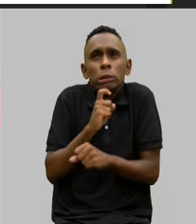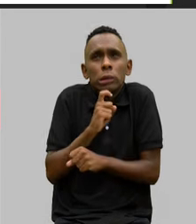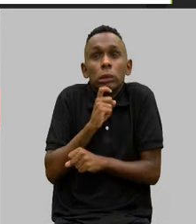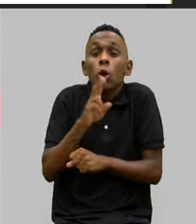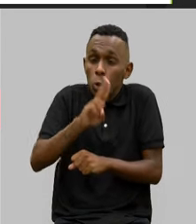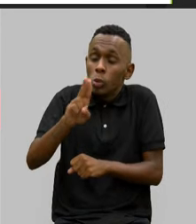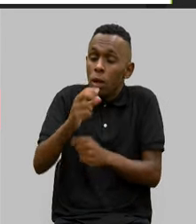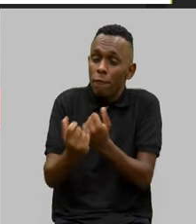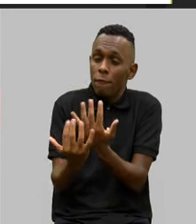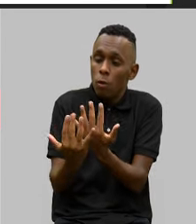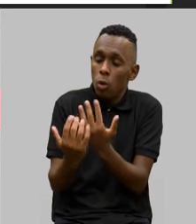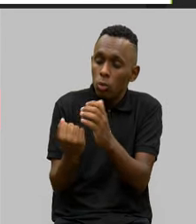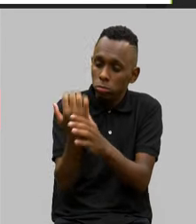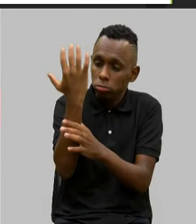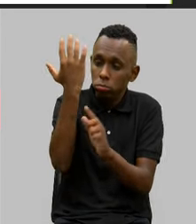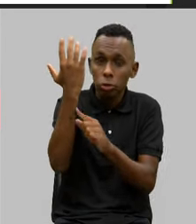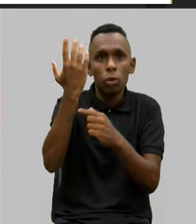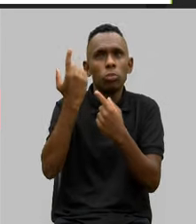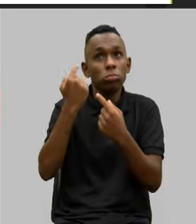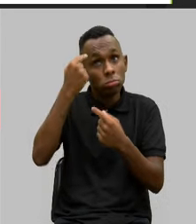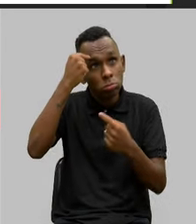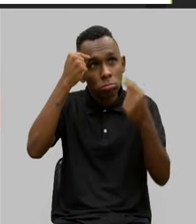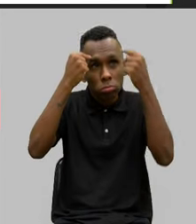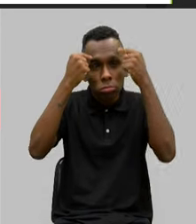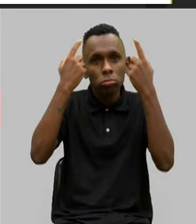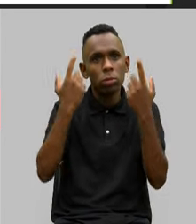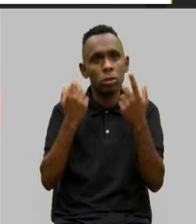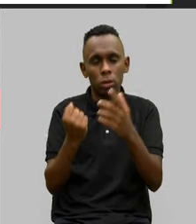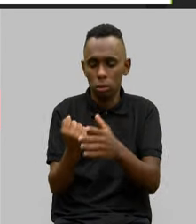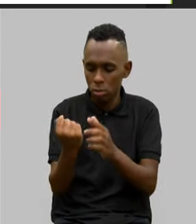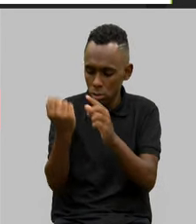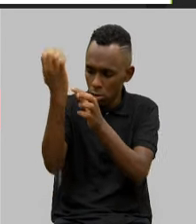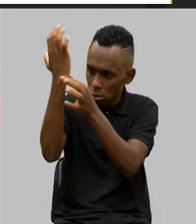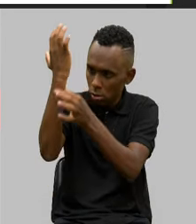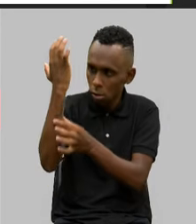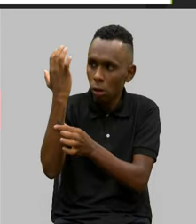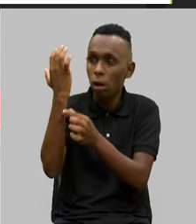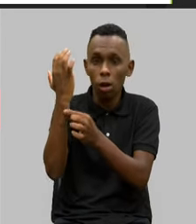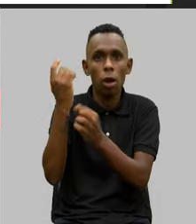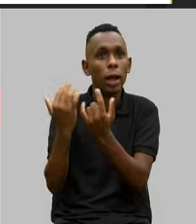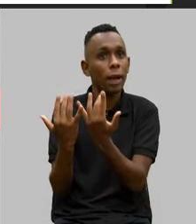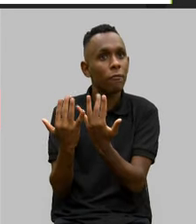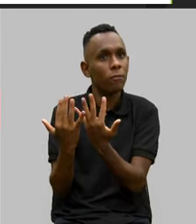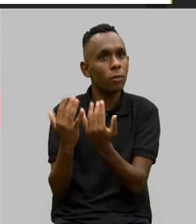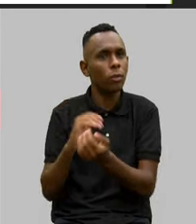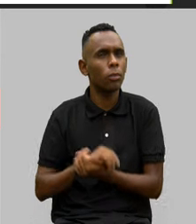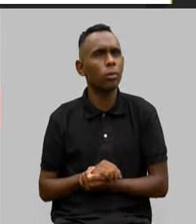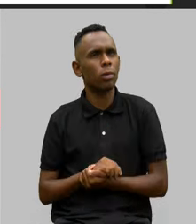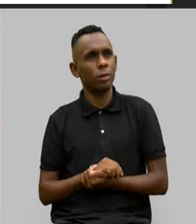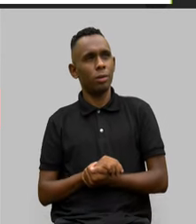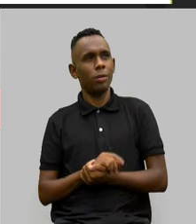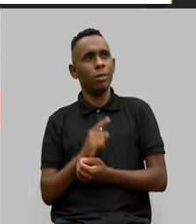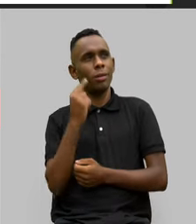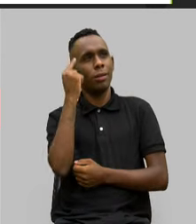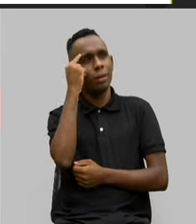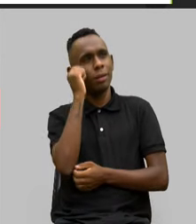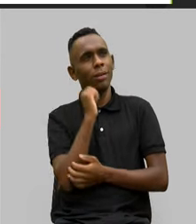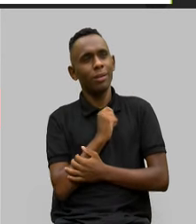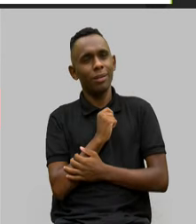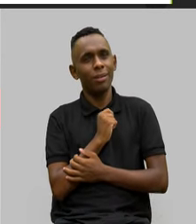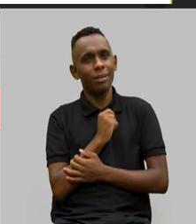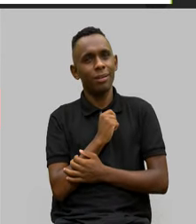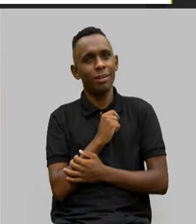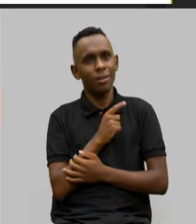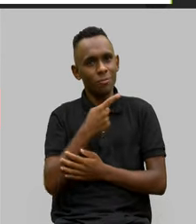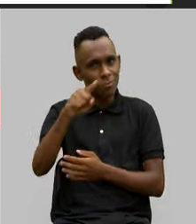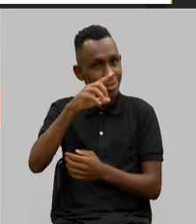agora juntem a ideia Galhos de cannabis pegando fogo vocês